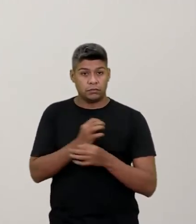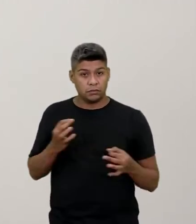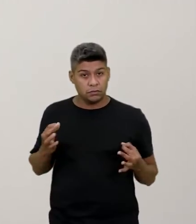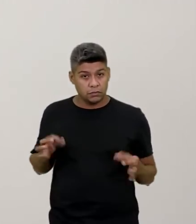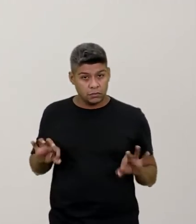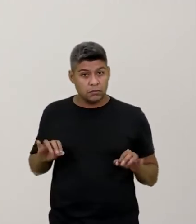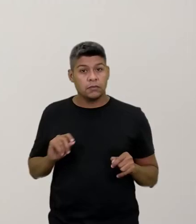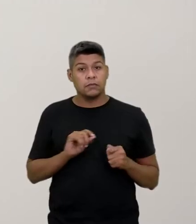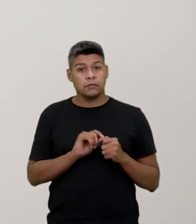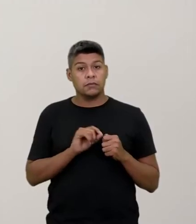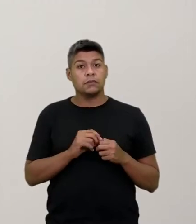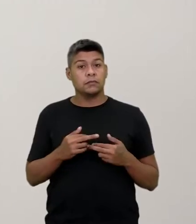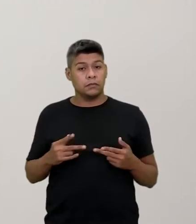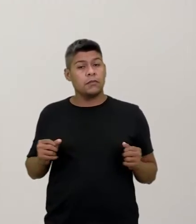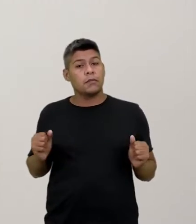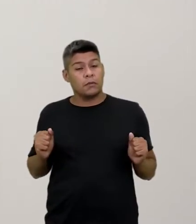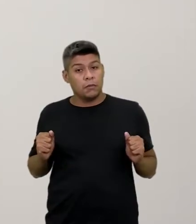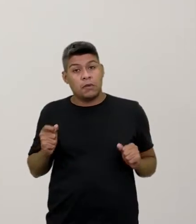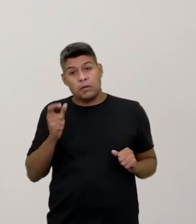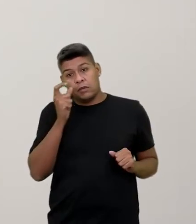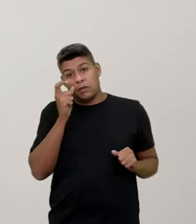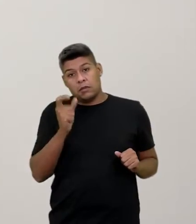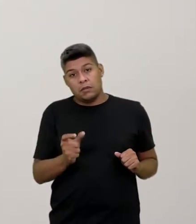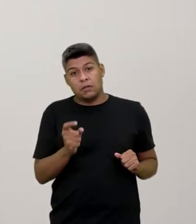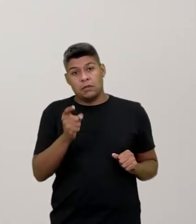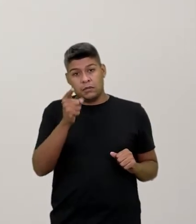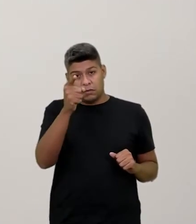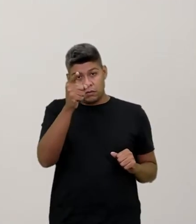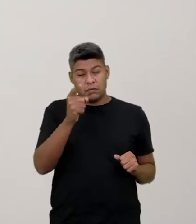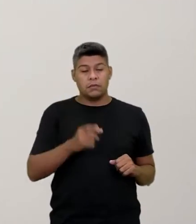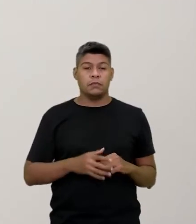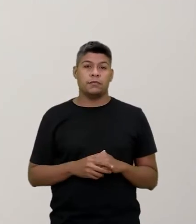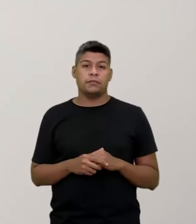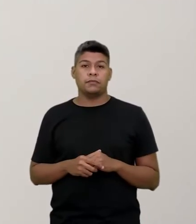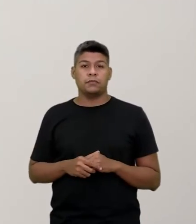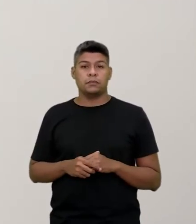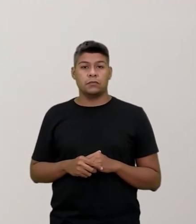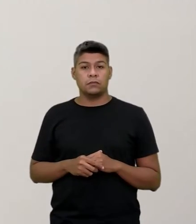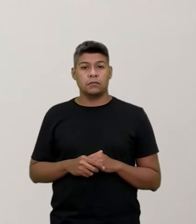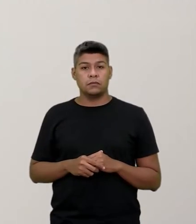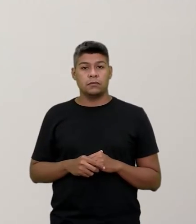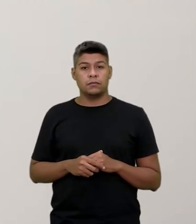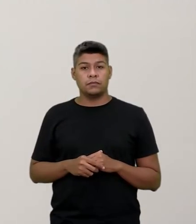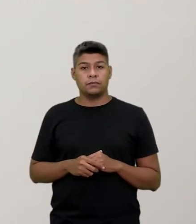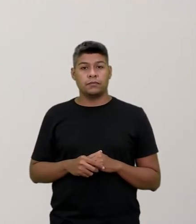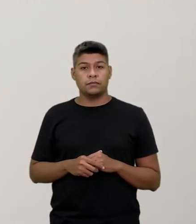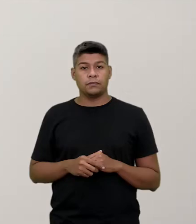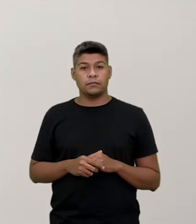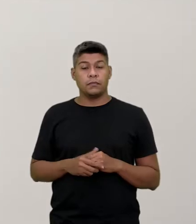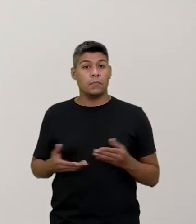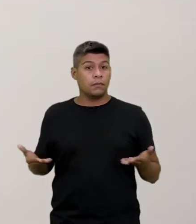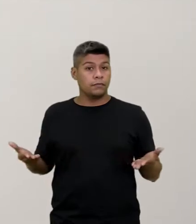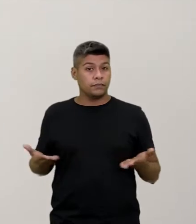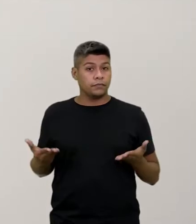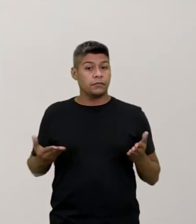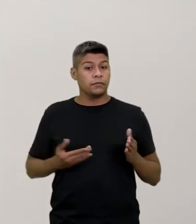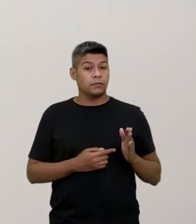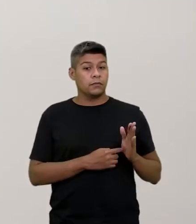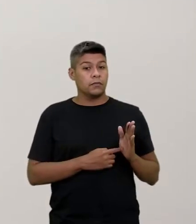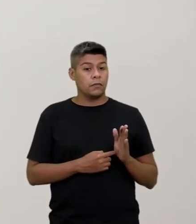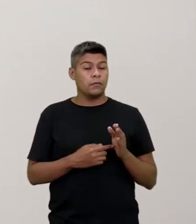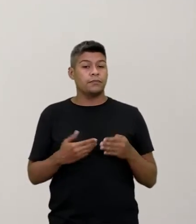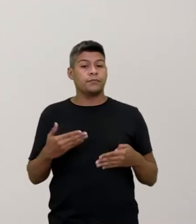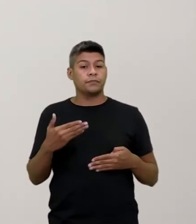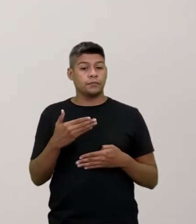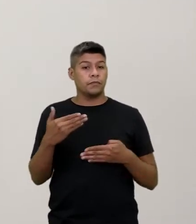de algumas coisas que podem ser interessantes para vocês logo mais. Então agora eu vou passar aqui, esse